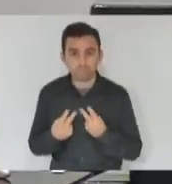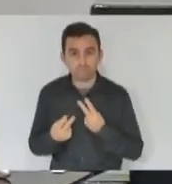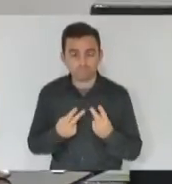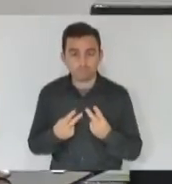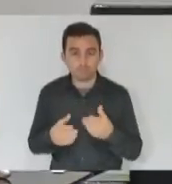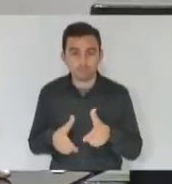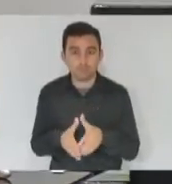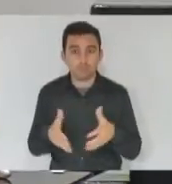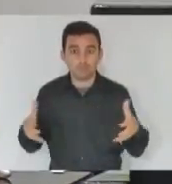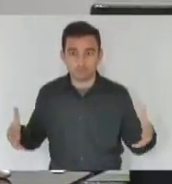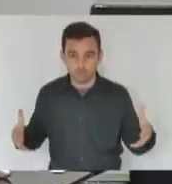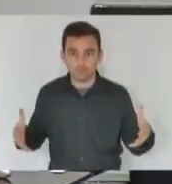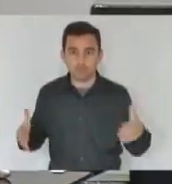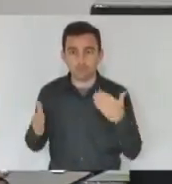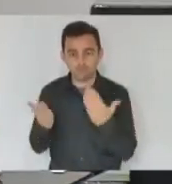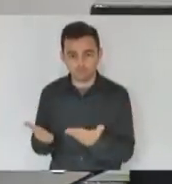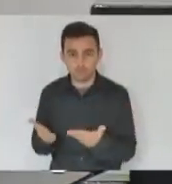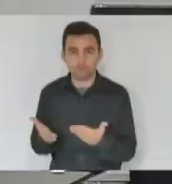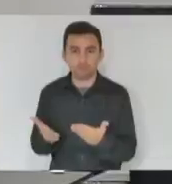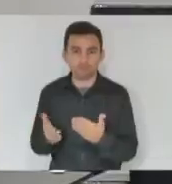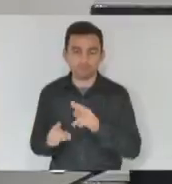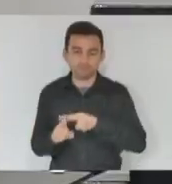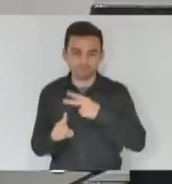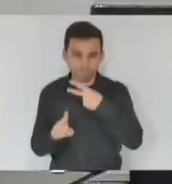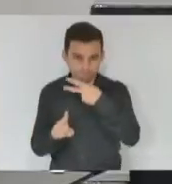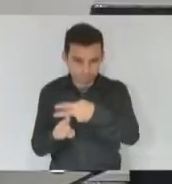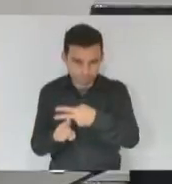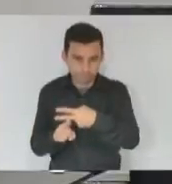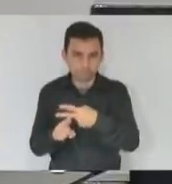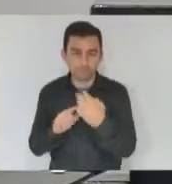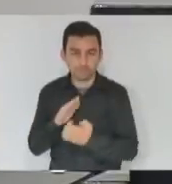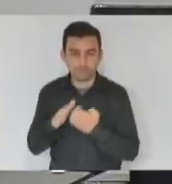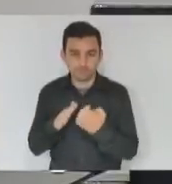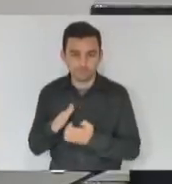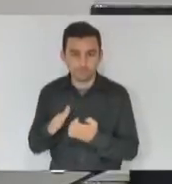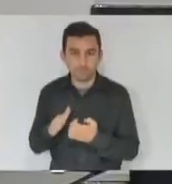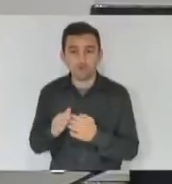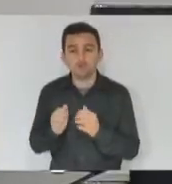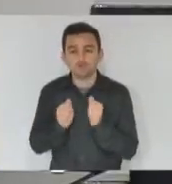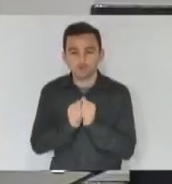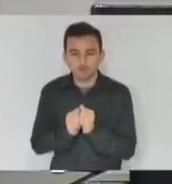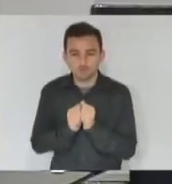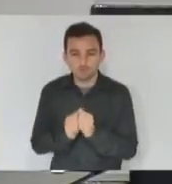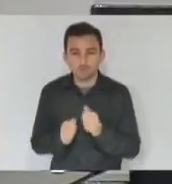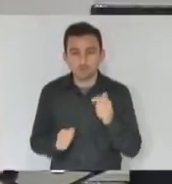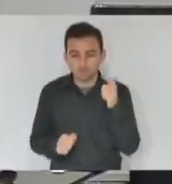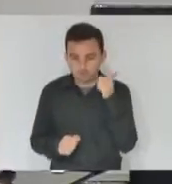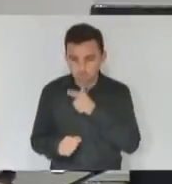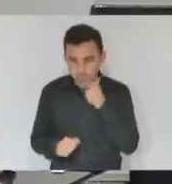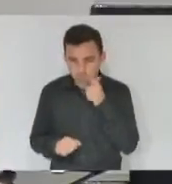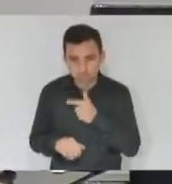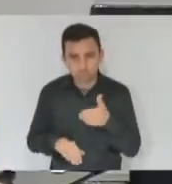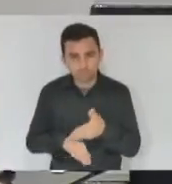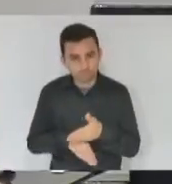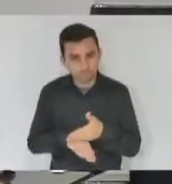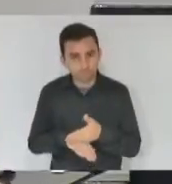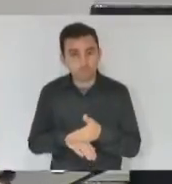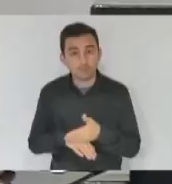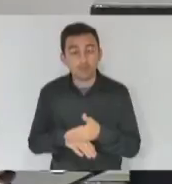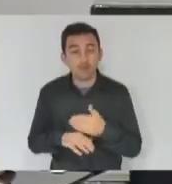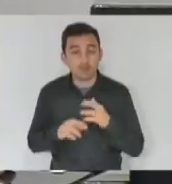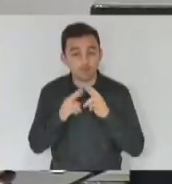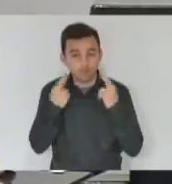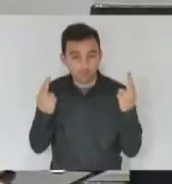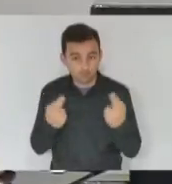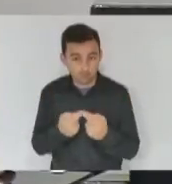dessa empresa. Com ela, também participaram da audiência a empresa Mille,